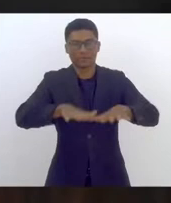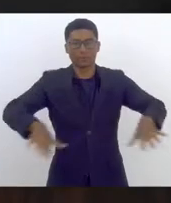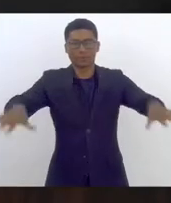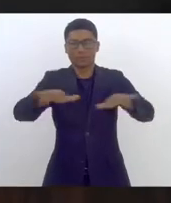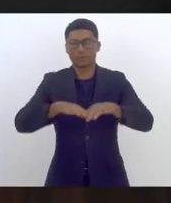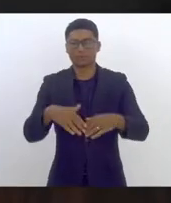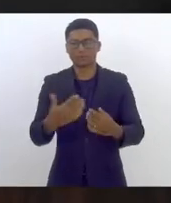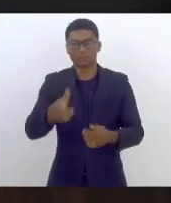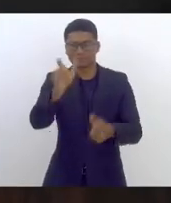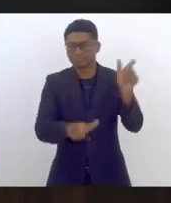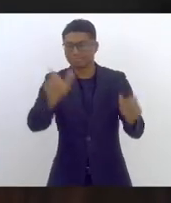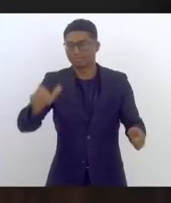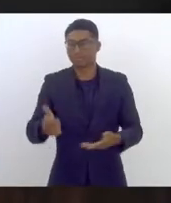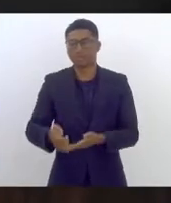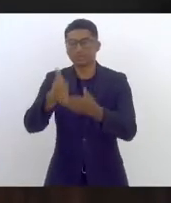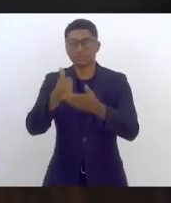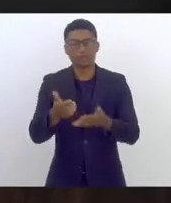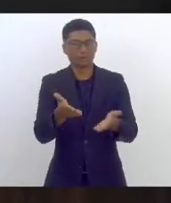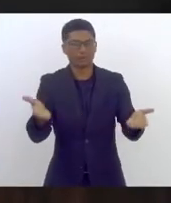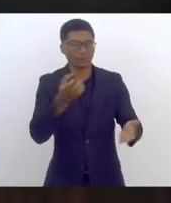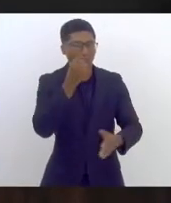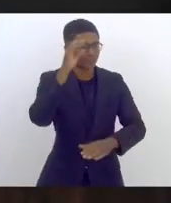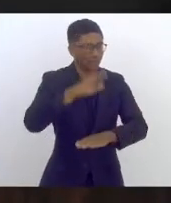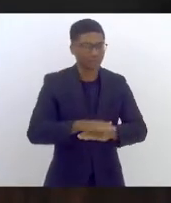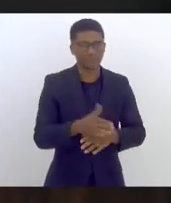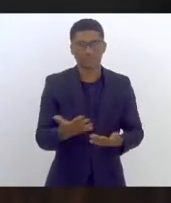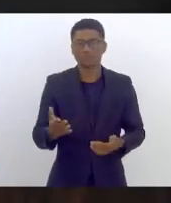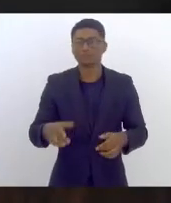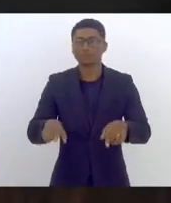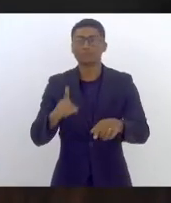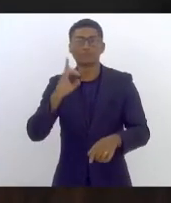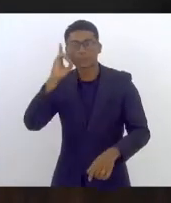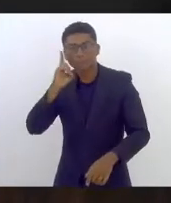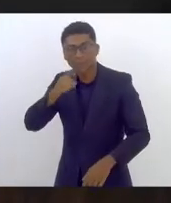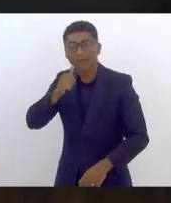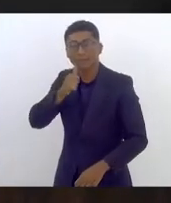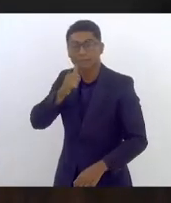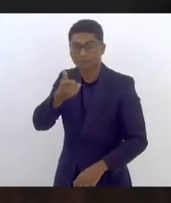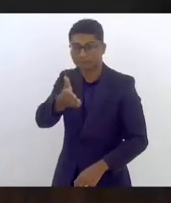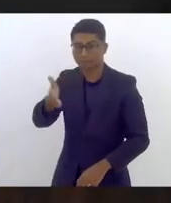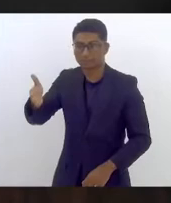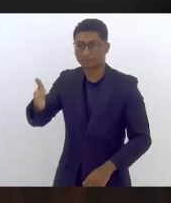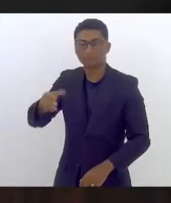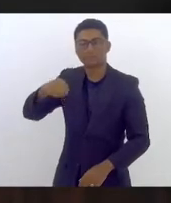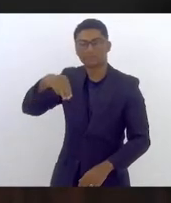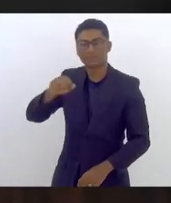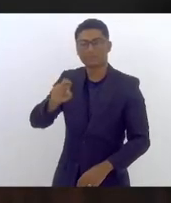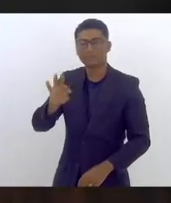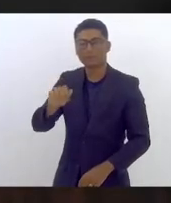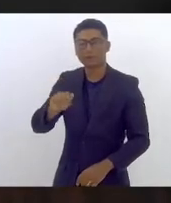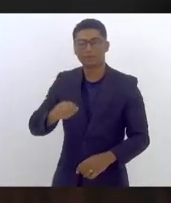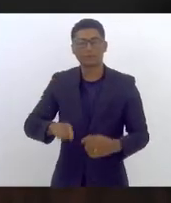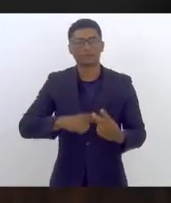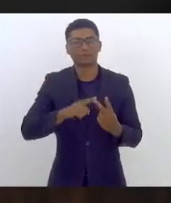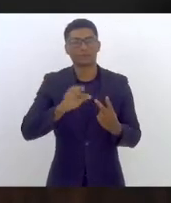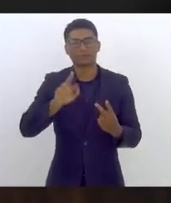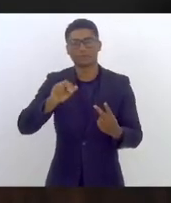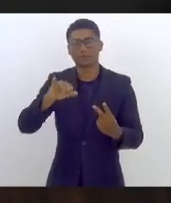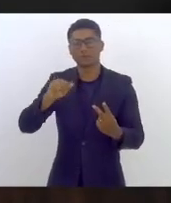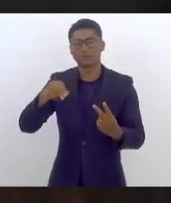assessoras e assessores Boa tarde deputadas Marta Rocha Franciane Mota